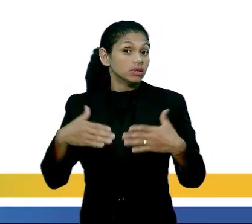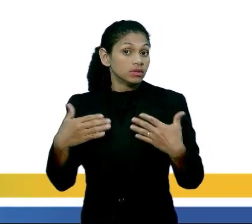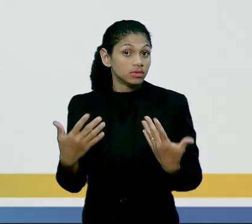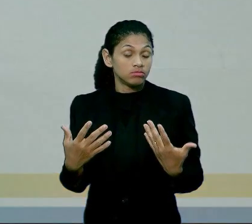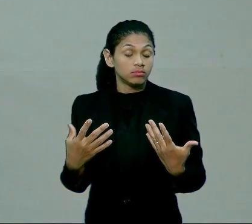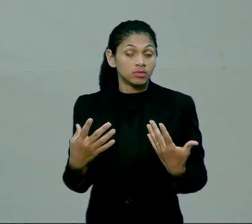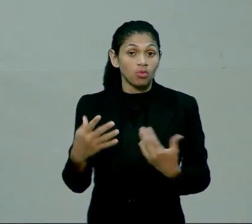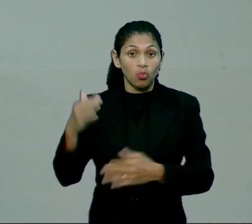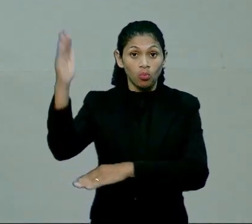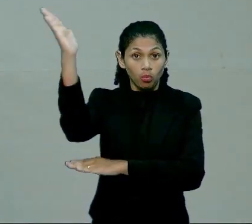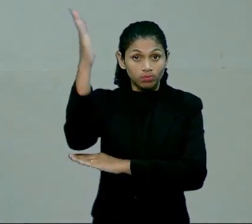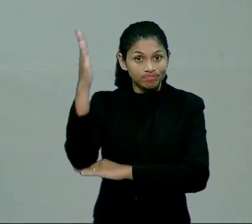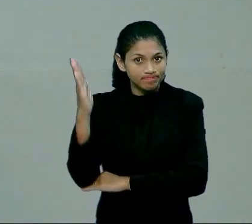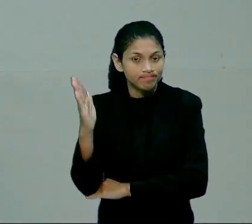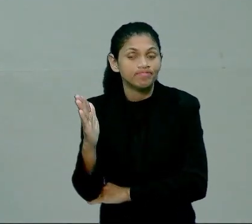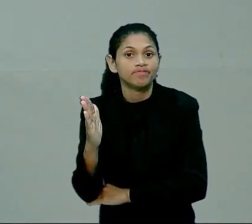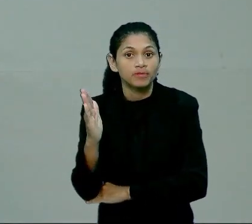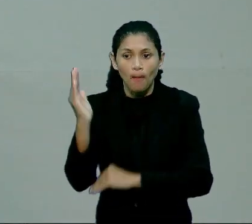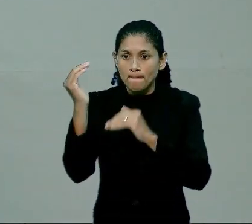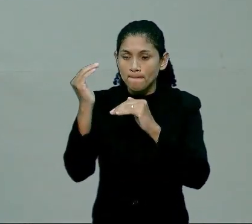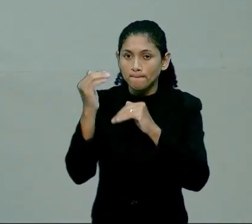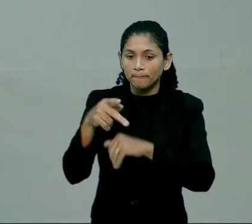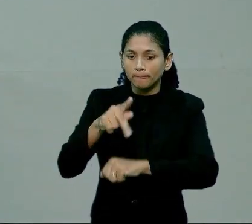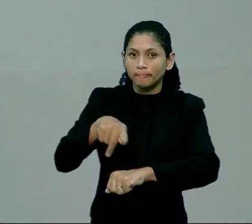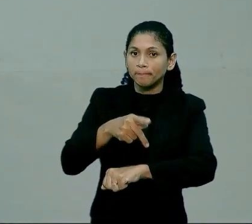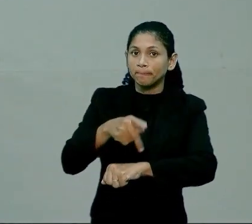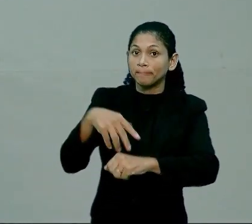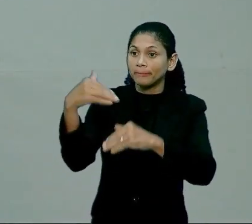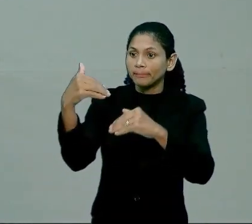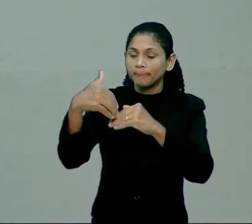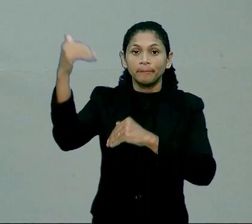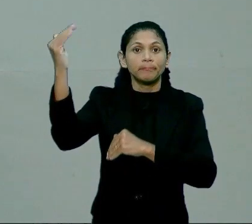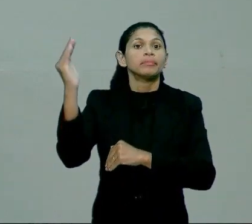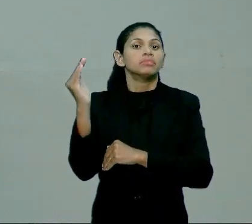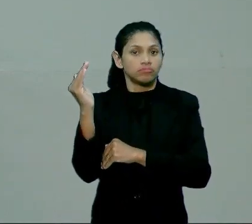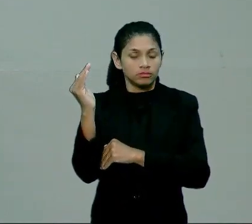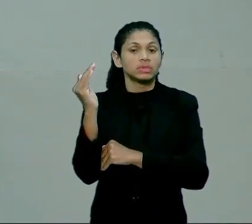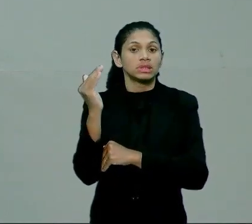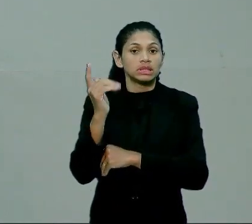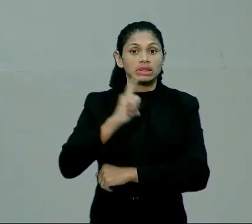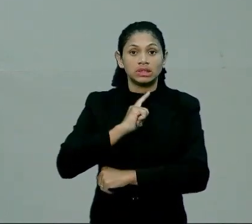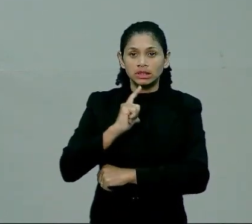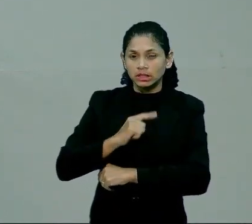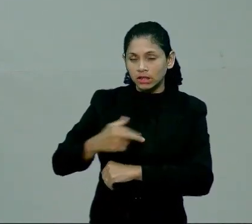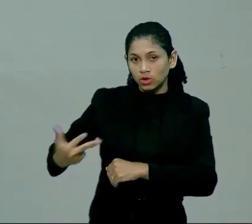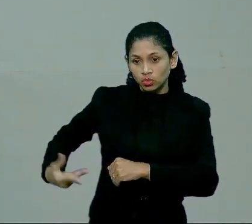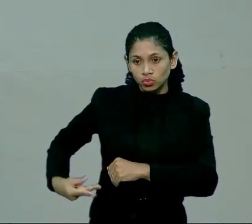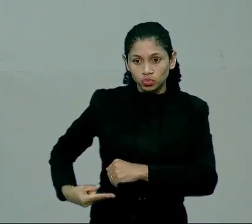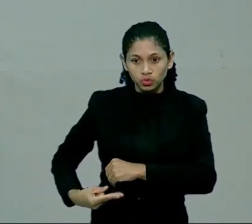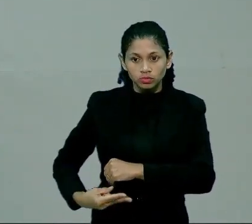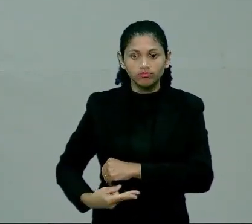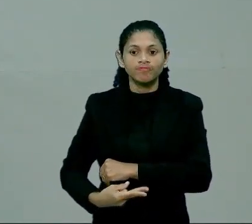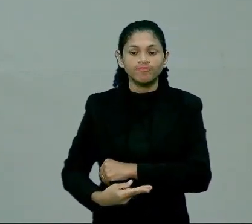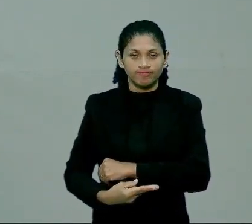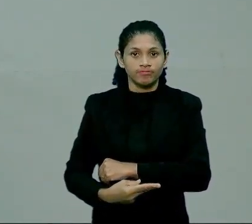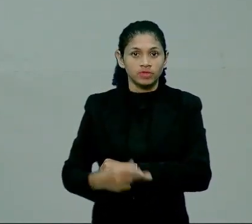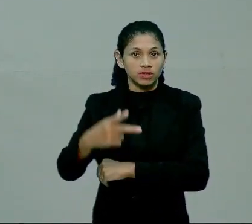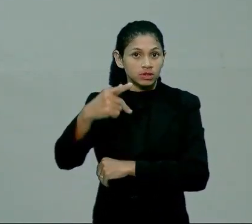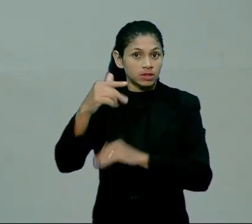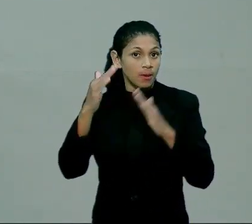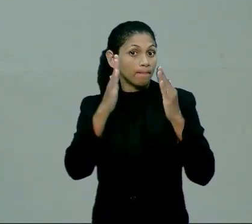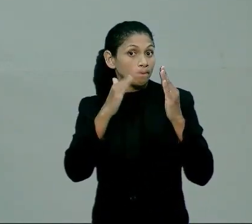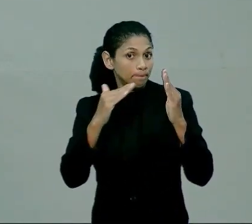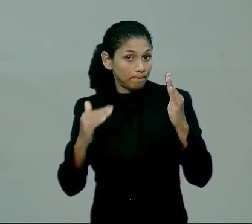faz cirurgias plásticas. E é importante a gente compreender que é aquilo que eu falei da influência. A mídia acaba